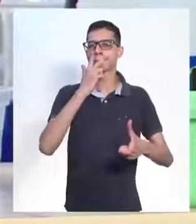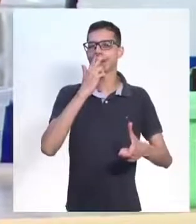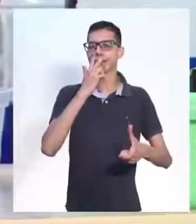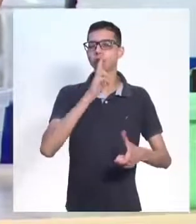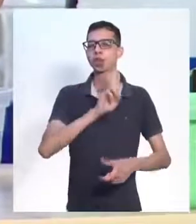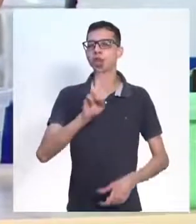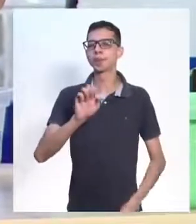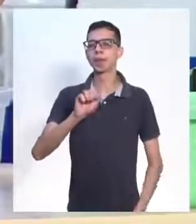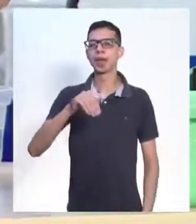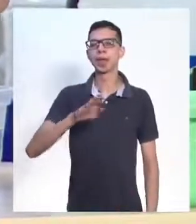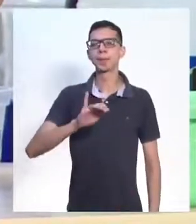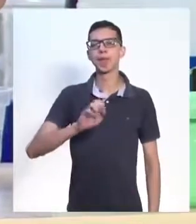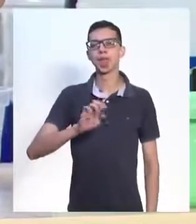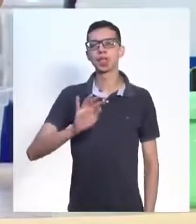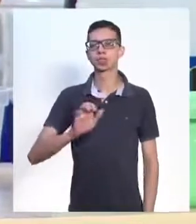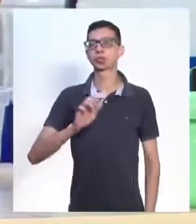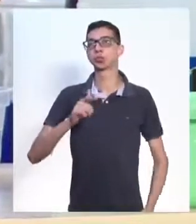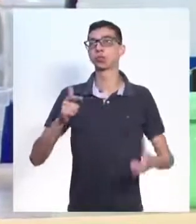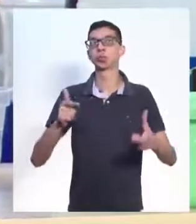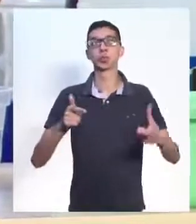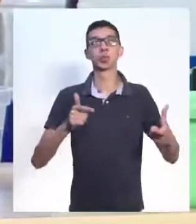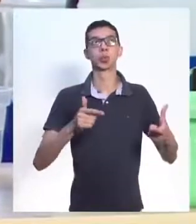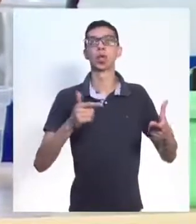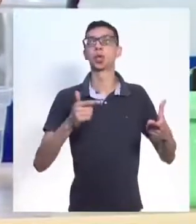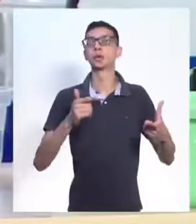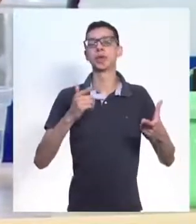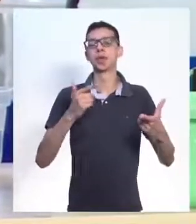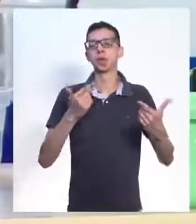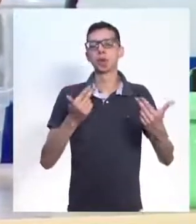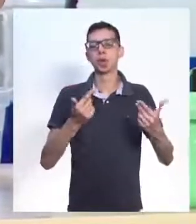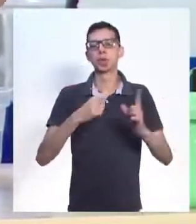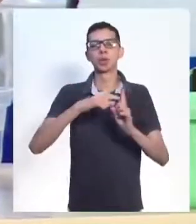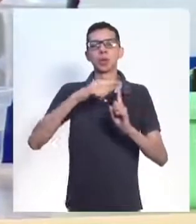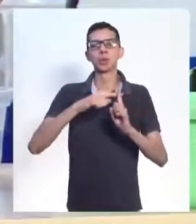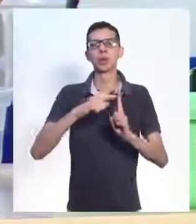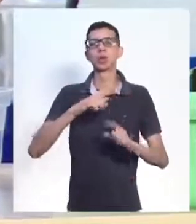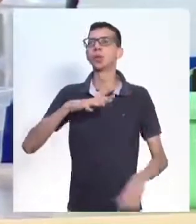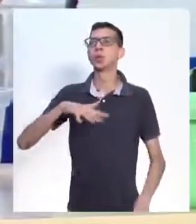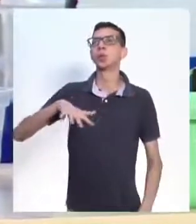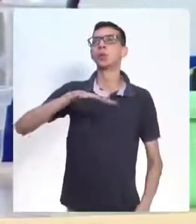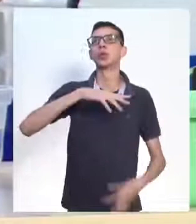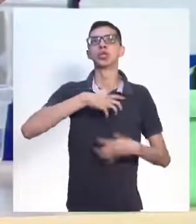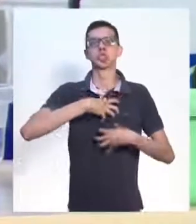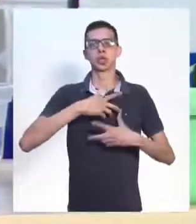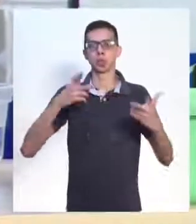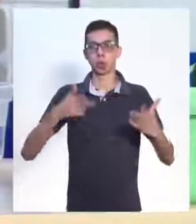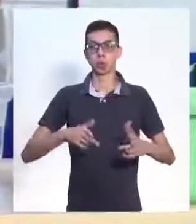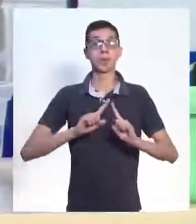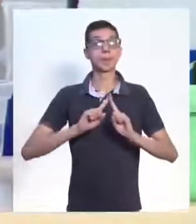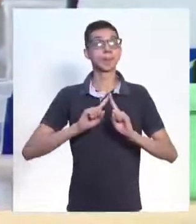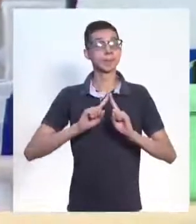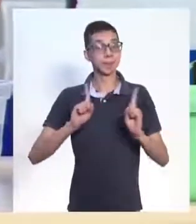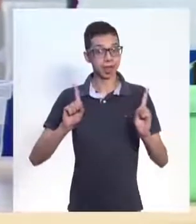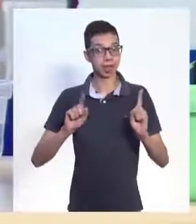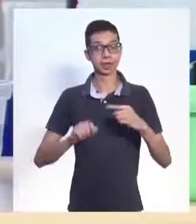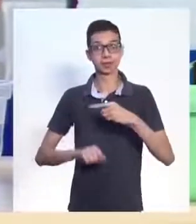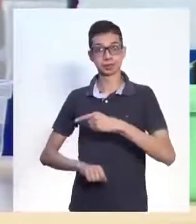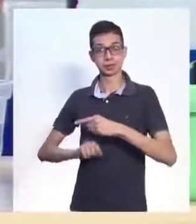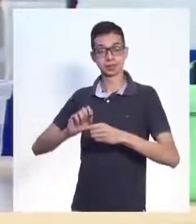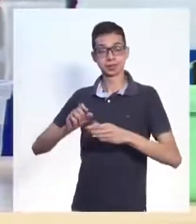acho que abaixo de 0. Ó. É verdade. Água é um elemento interessantíssimo, aqui, né? Apareceu negativo aqui. Que